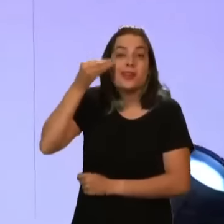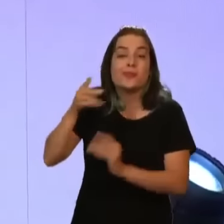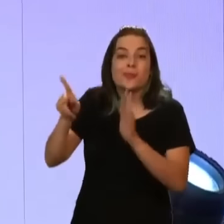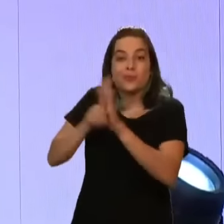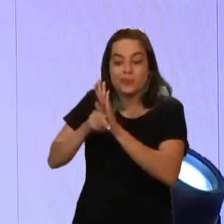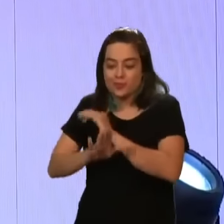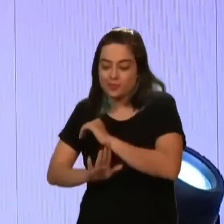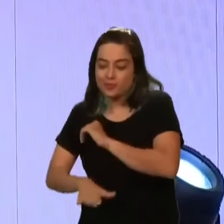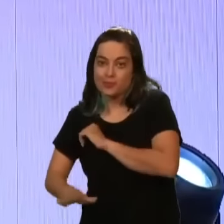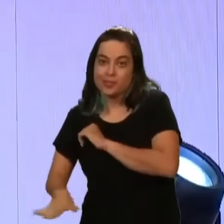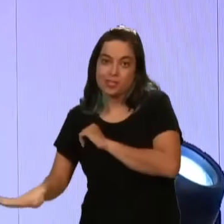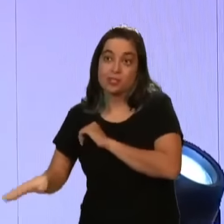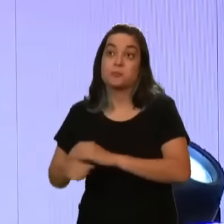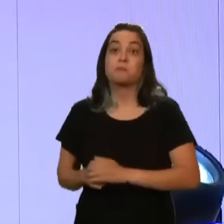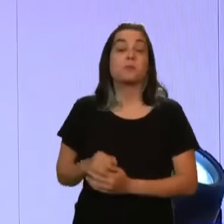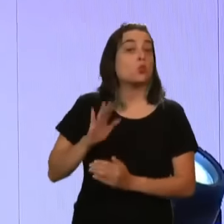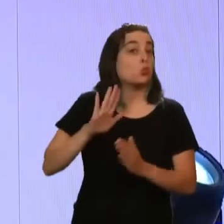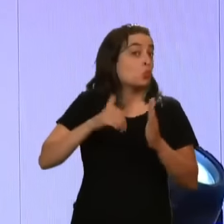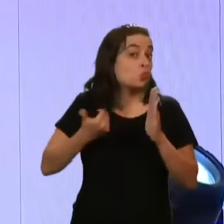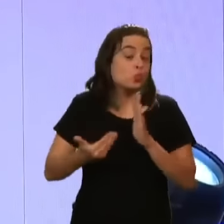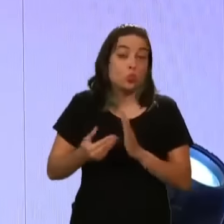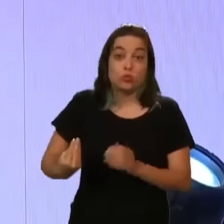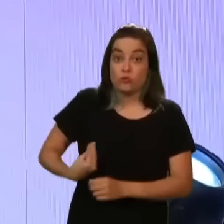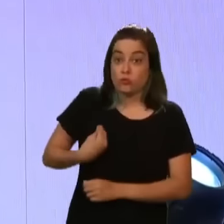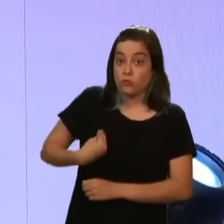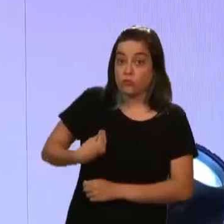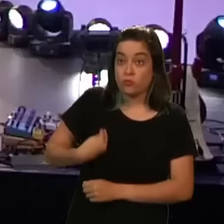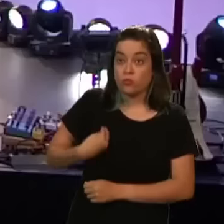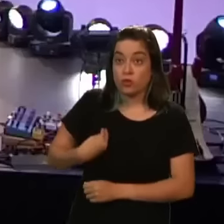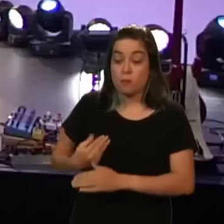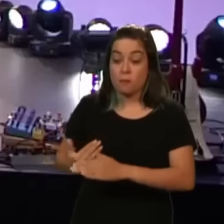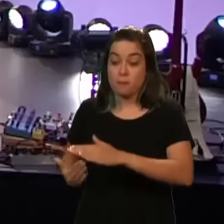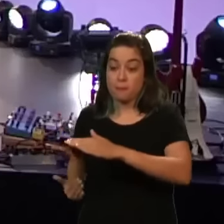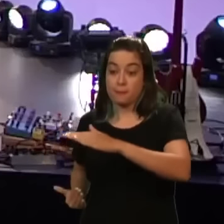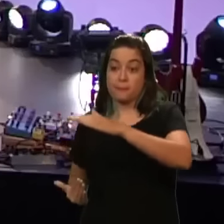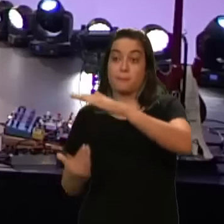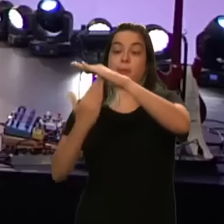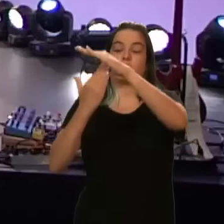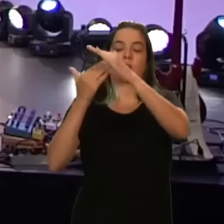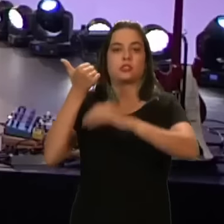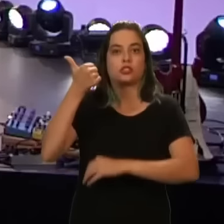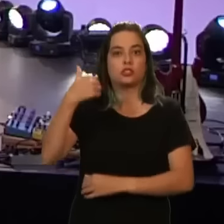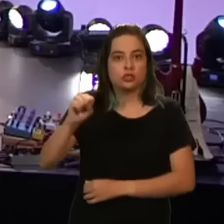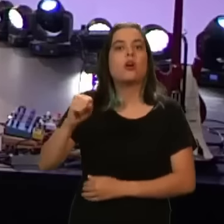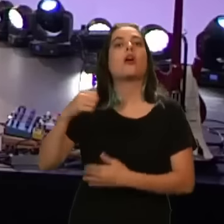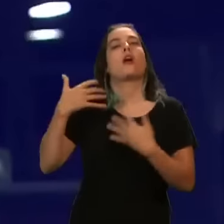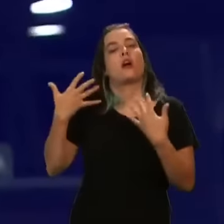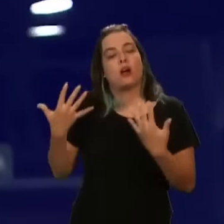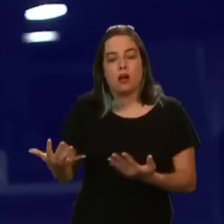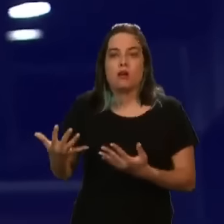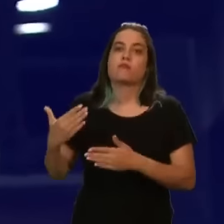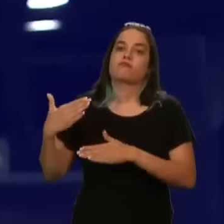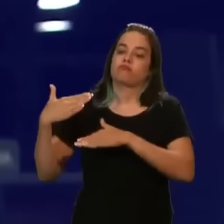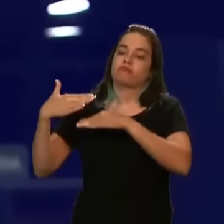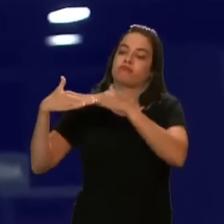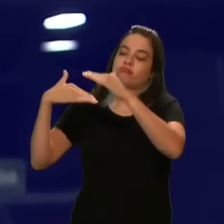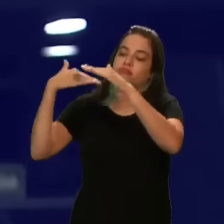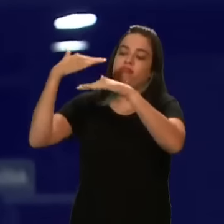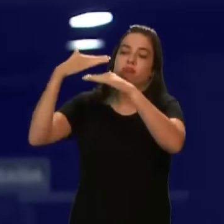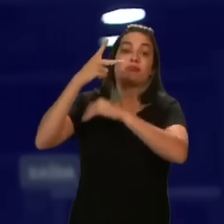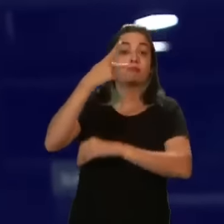infância. Tudo que você viver antes de você fazer 18 anos, tá? Faz parte da formação de